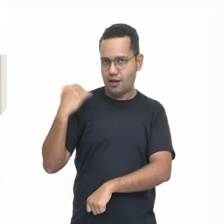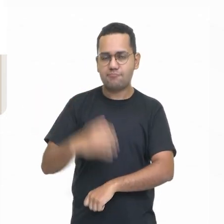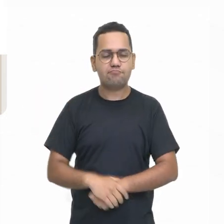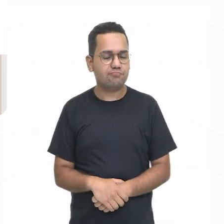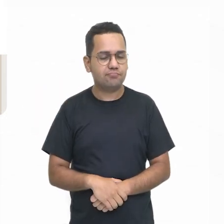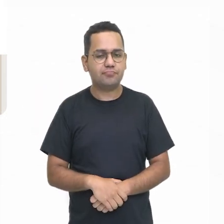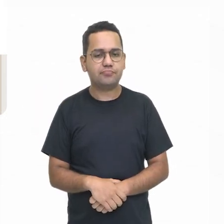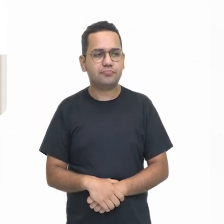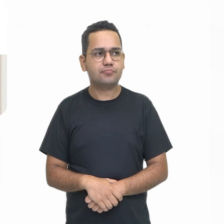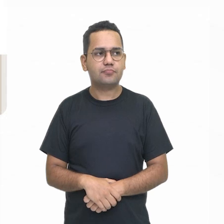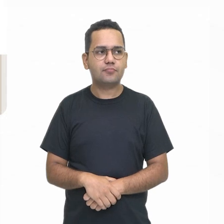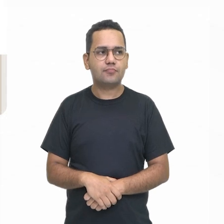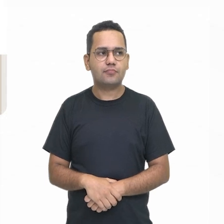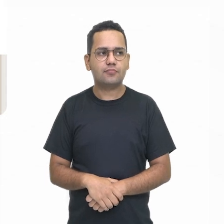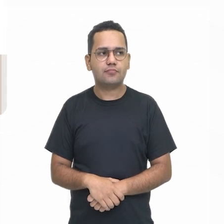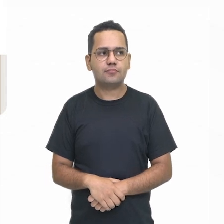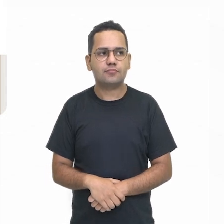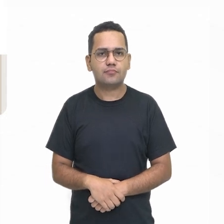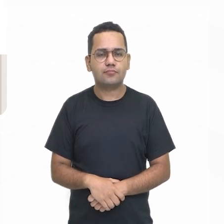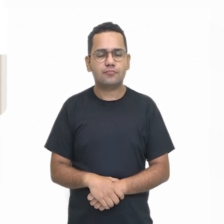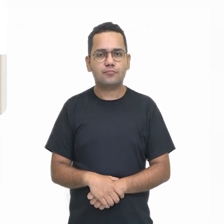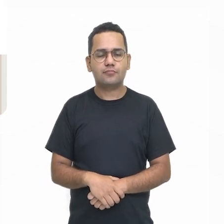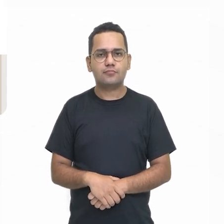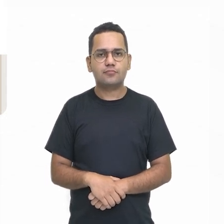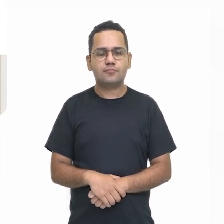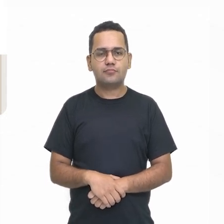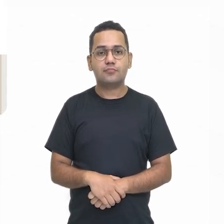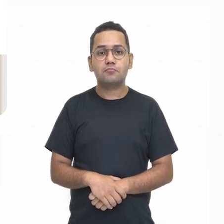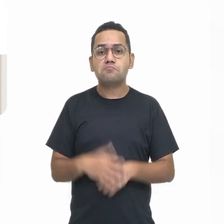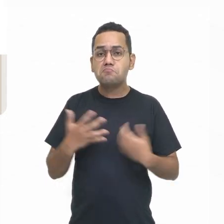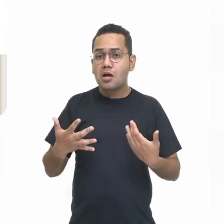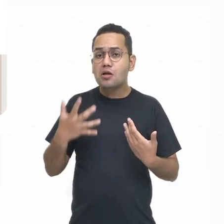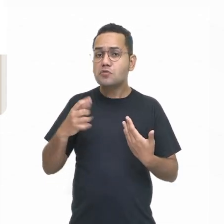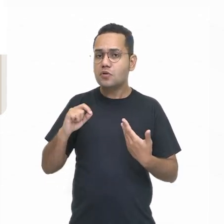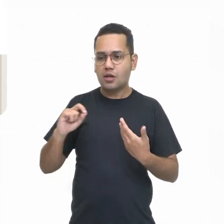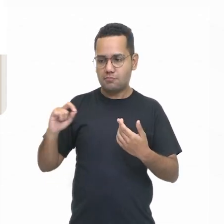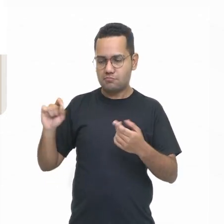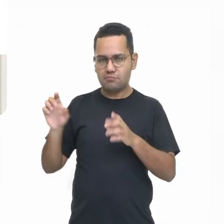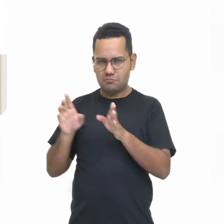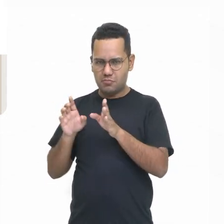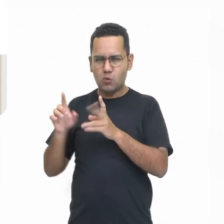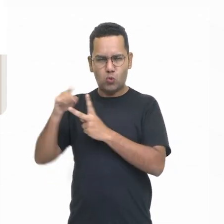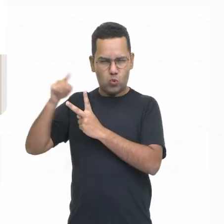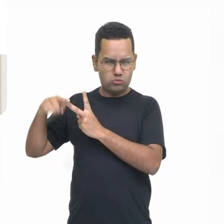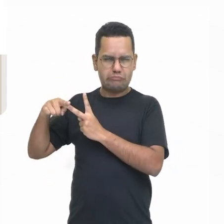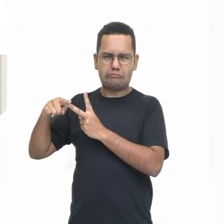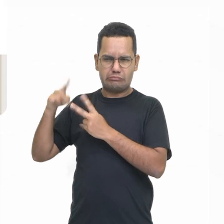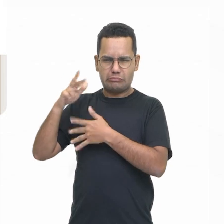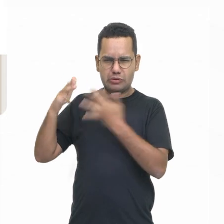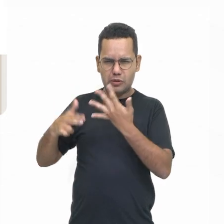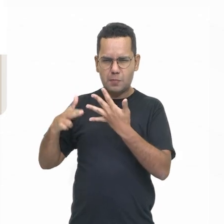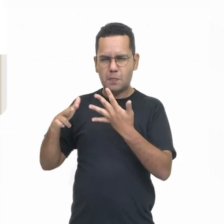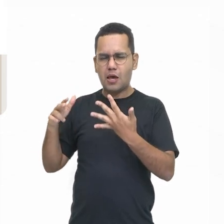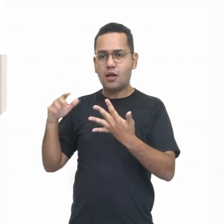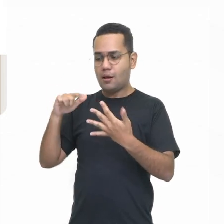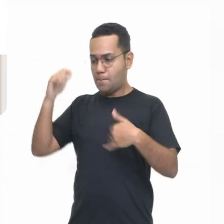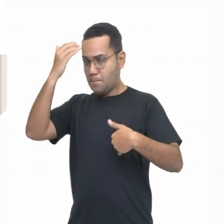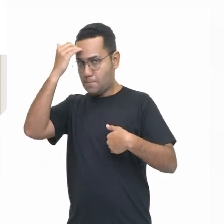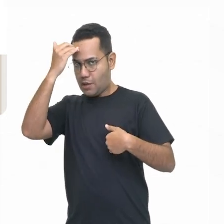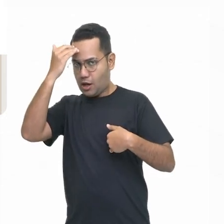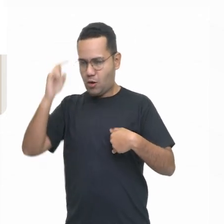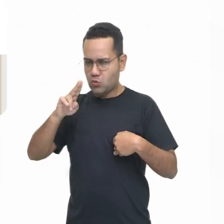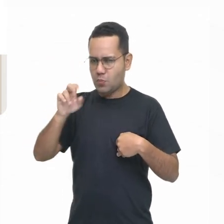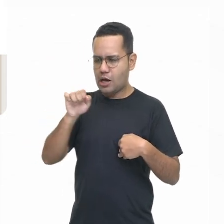evolução, o homem e os grandes macacos, né, que podem ser chamados também de antropóides,